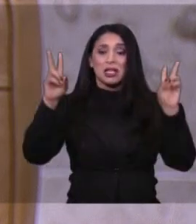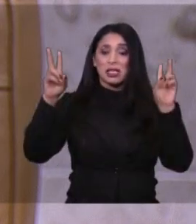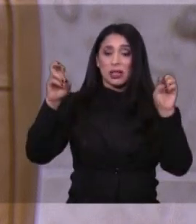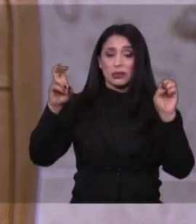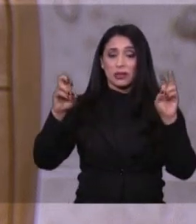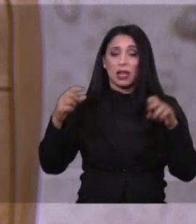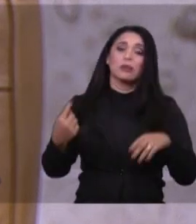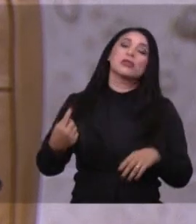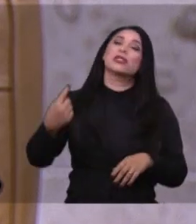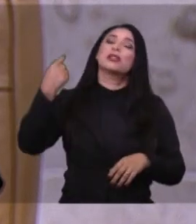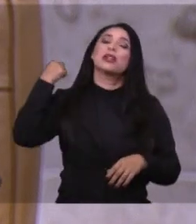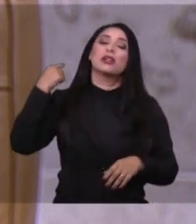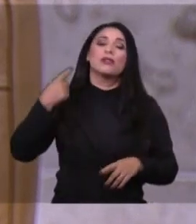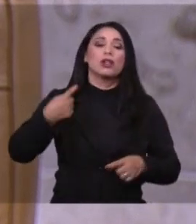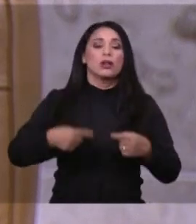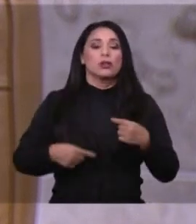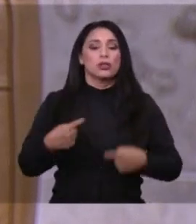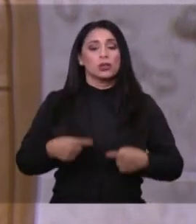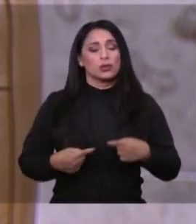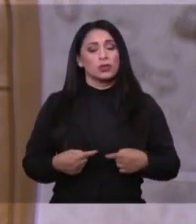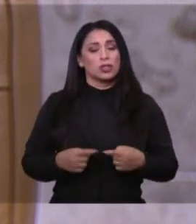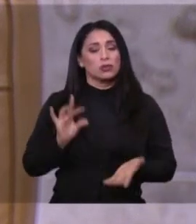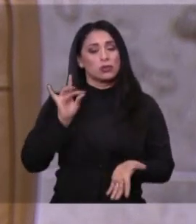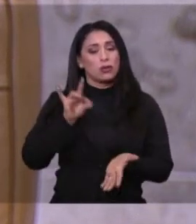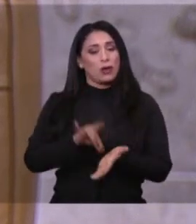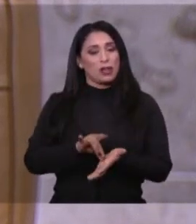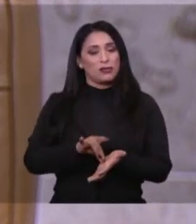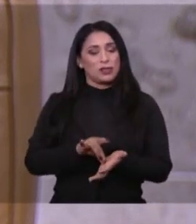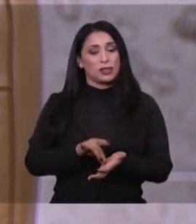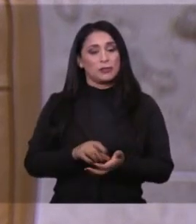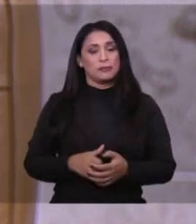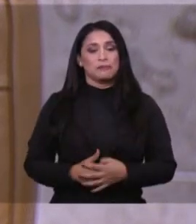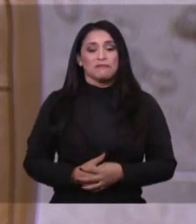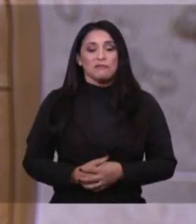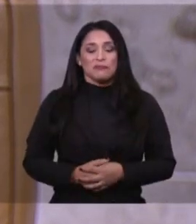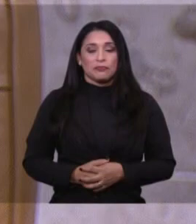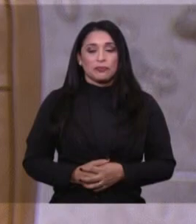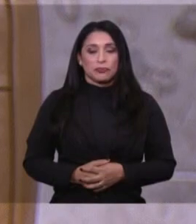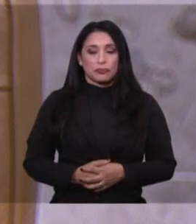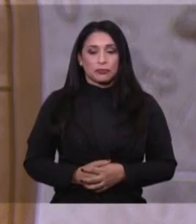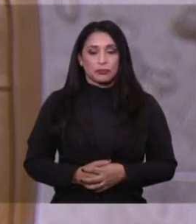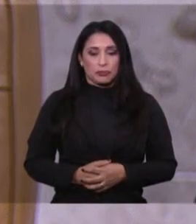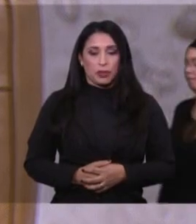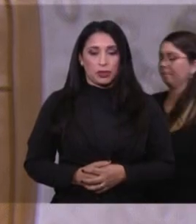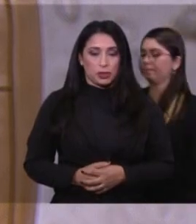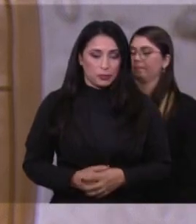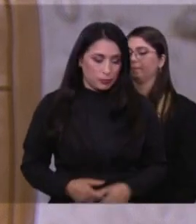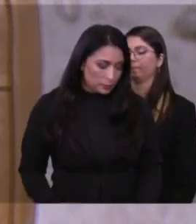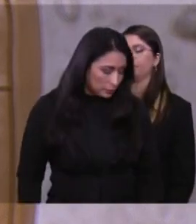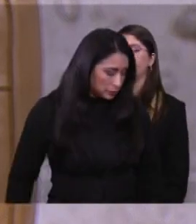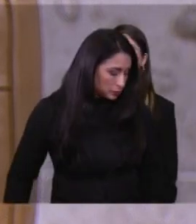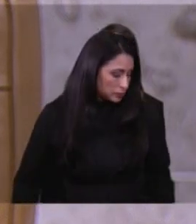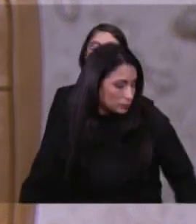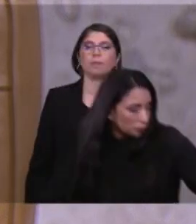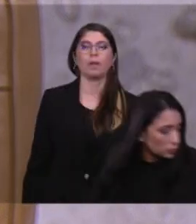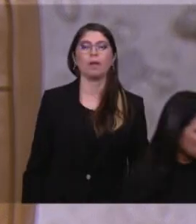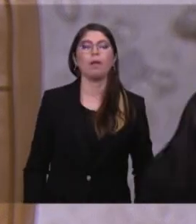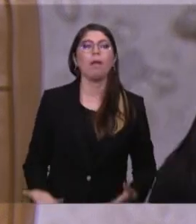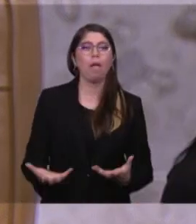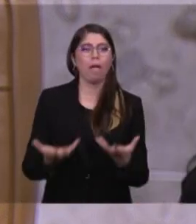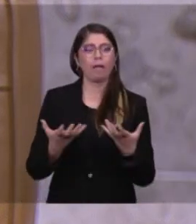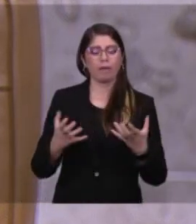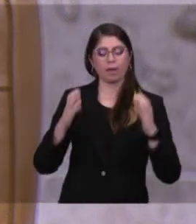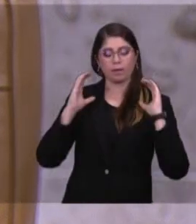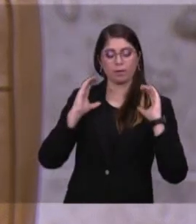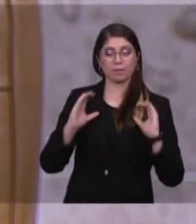pouco tempo passaram a ser discutidas com maior ênfase, buscando alcançar o exercício da cidadania plena por parte